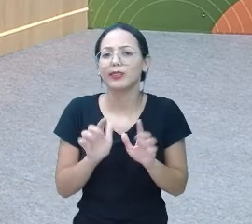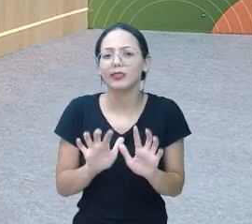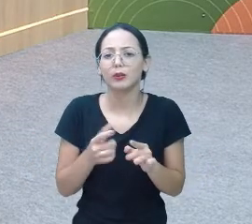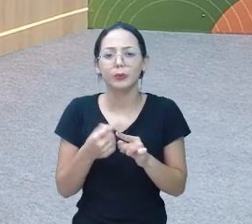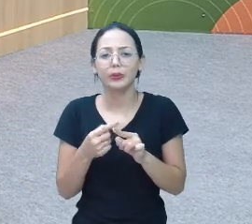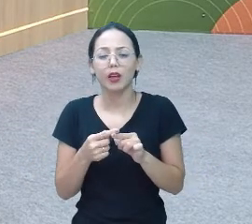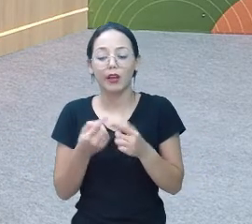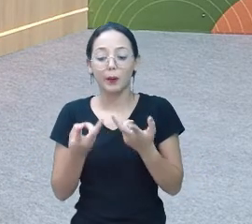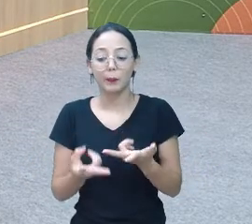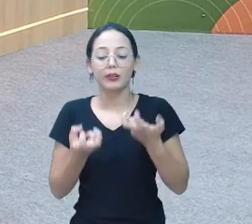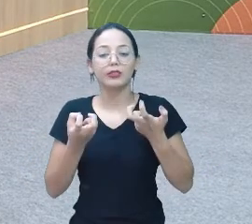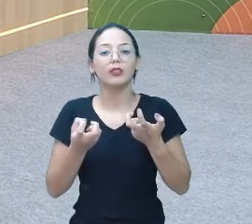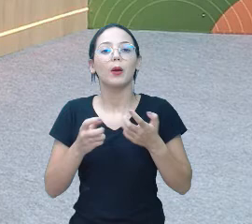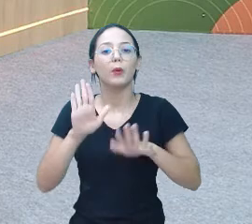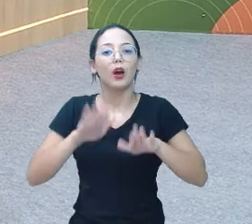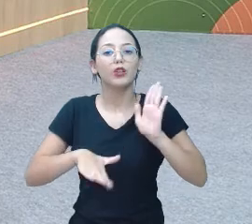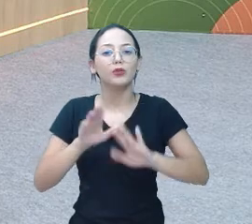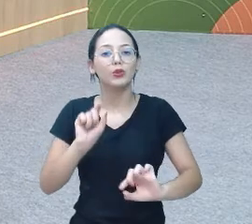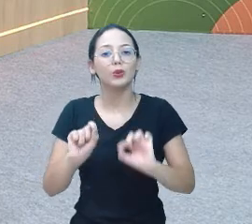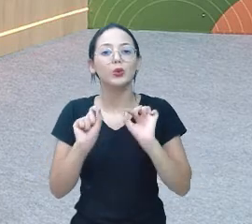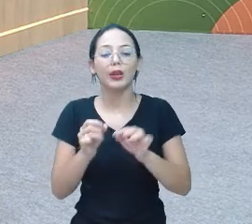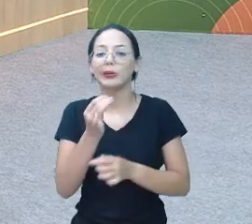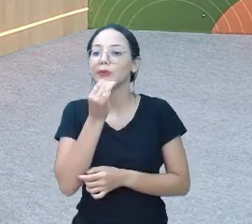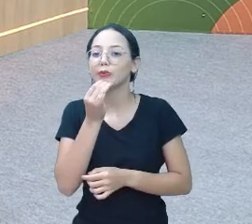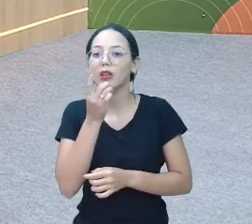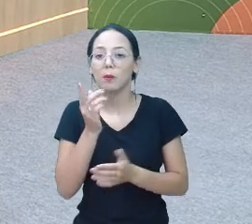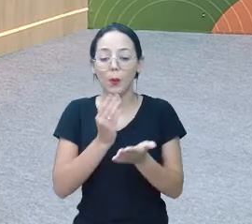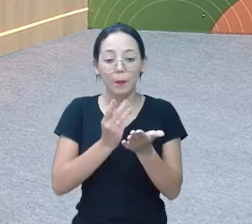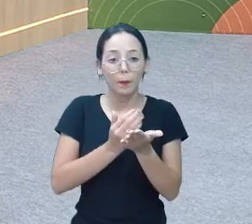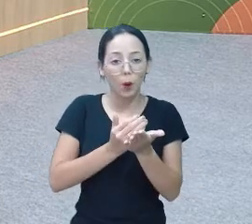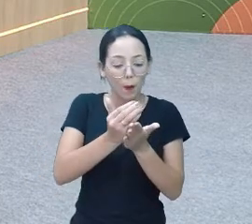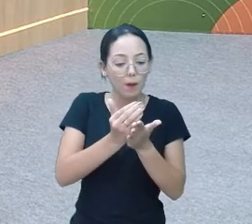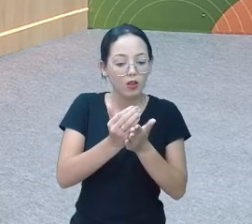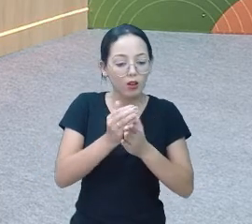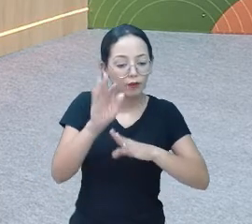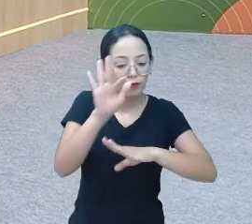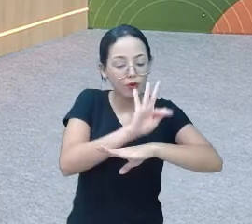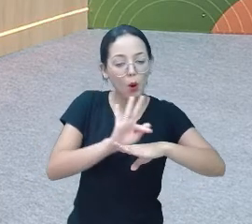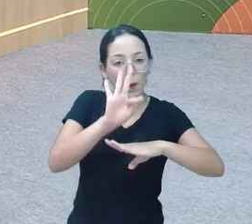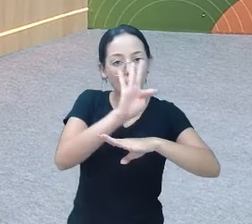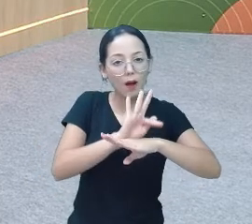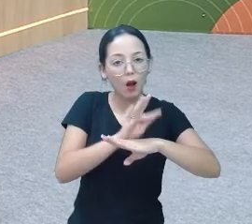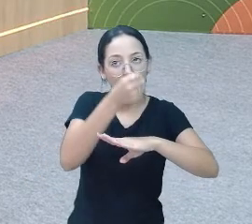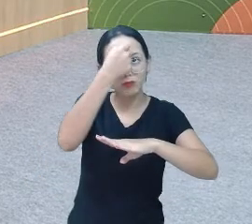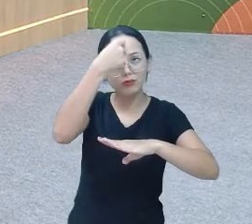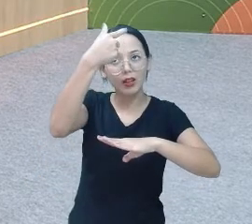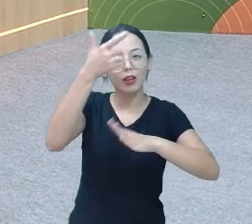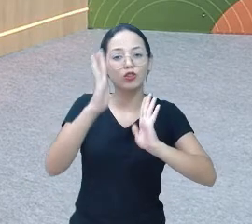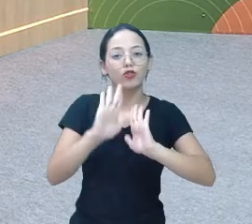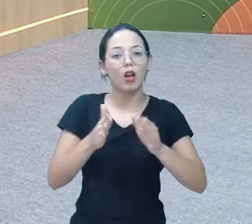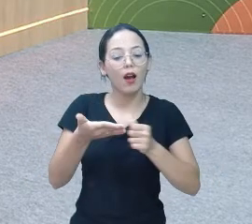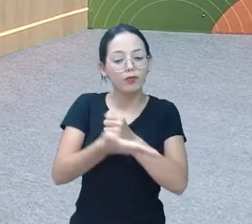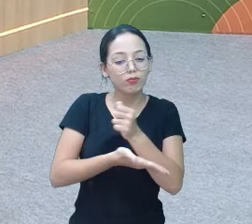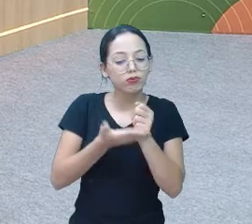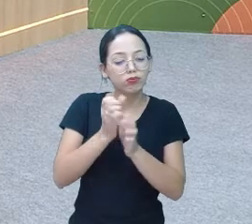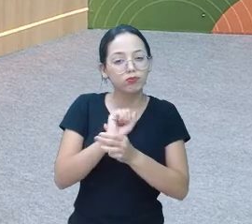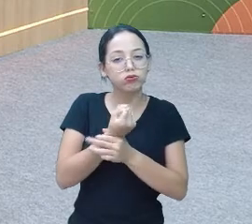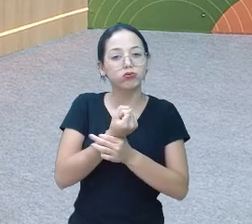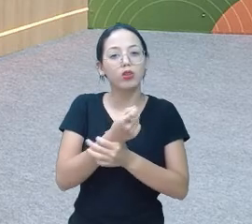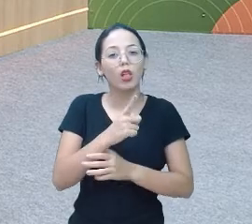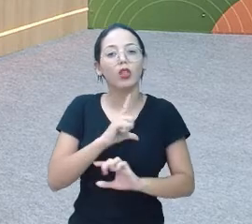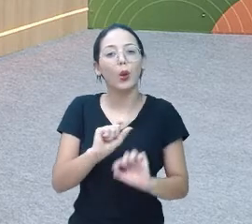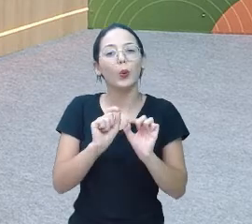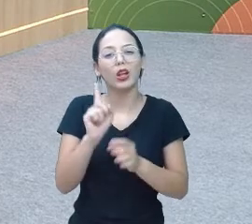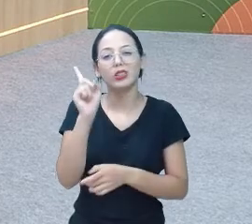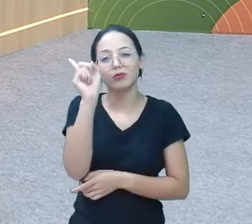Porque eu percebo muitas vezes que quando a gente parte do formal, ou seja, a ideia já consolidada, a gente tem muito